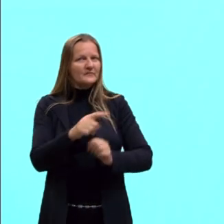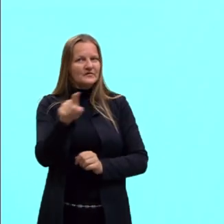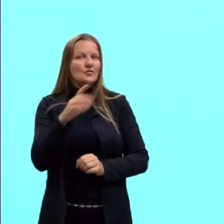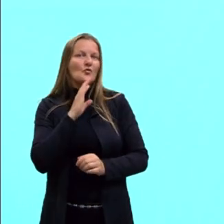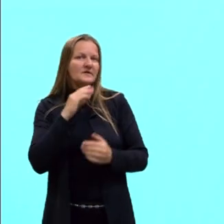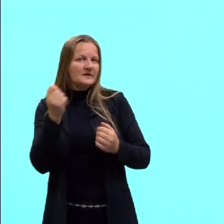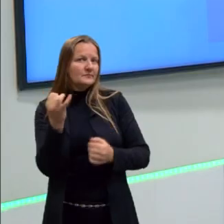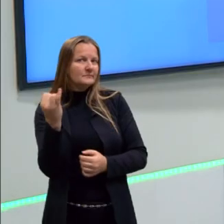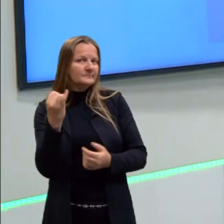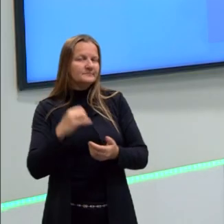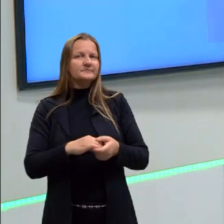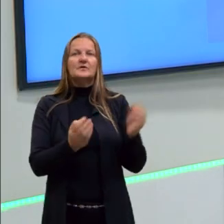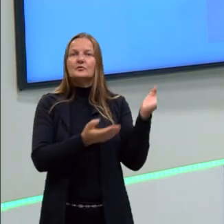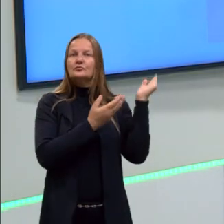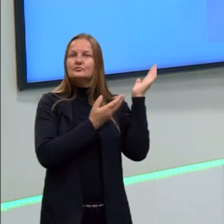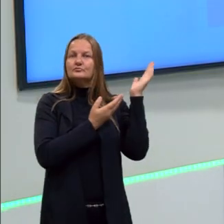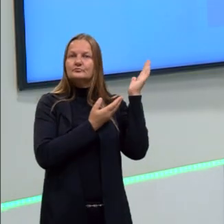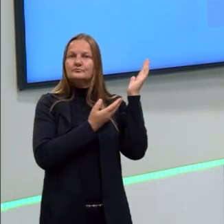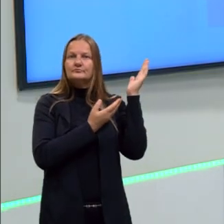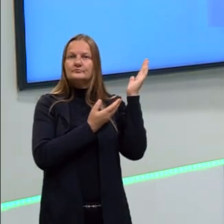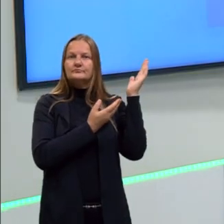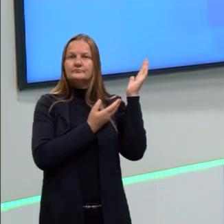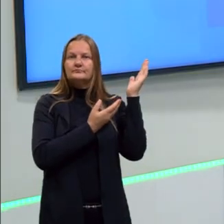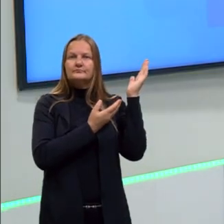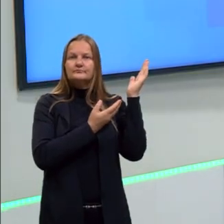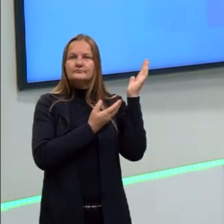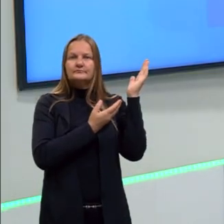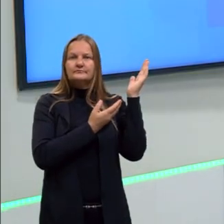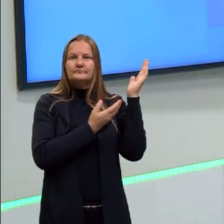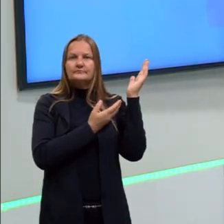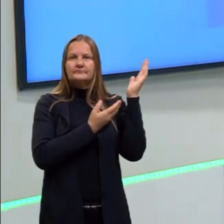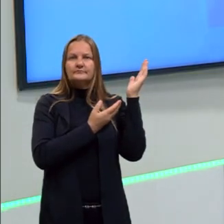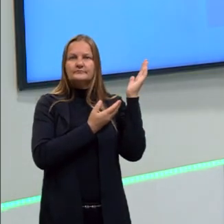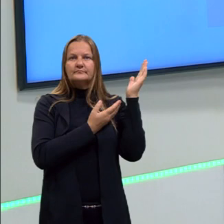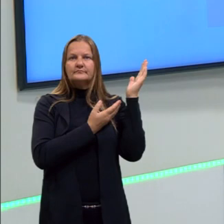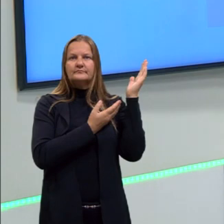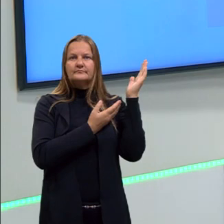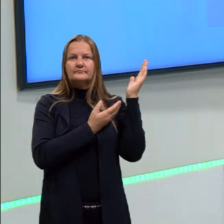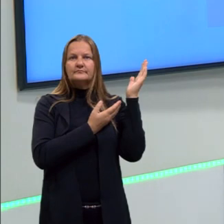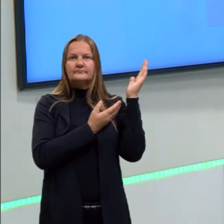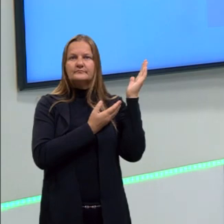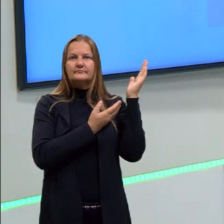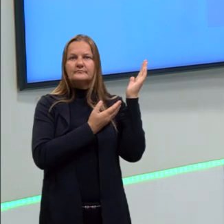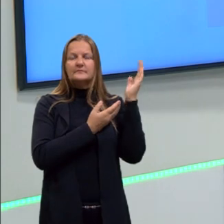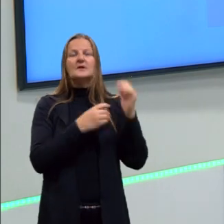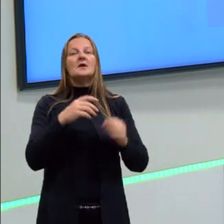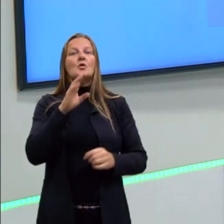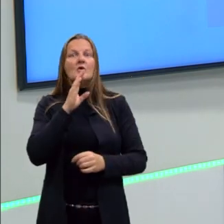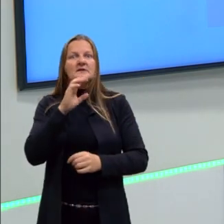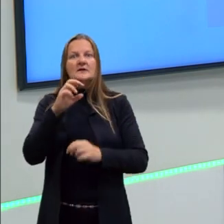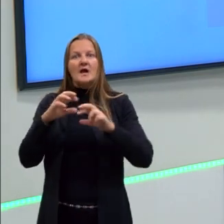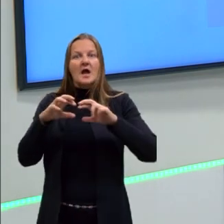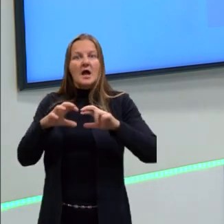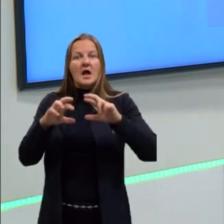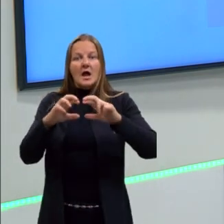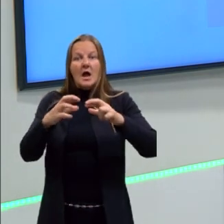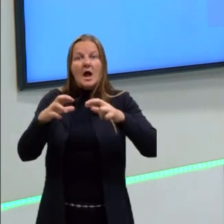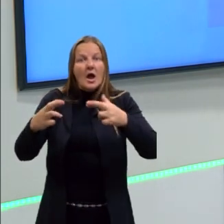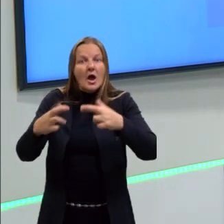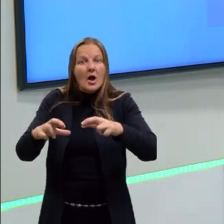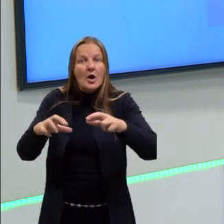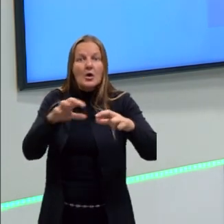vou passar aqui mais um slide Então olha lá ó sim tem que saber as regiões e sim tem que saber